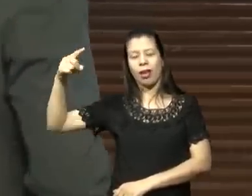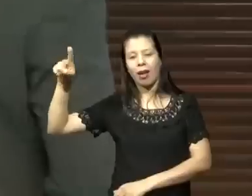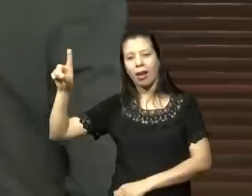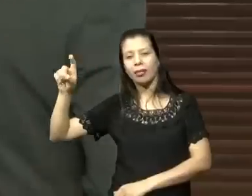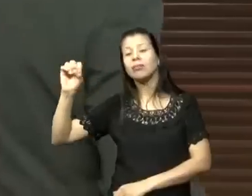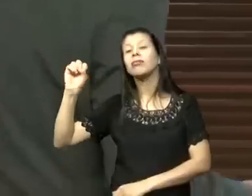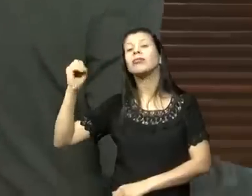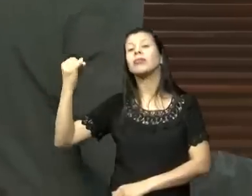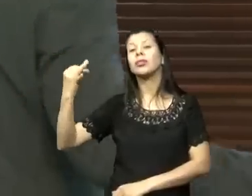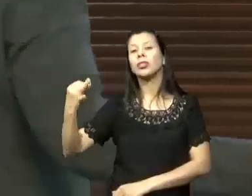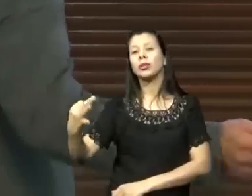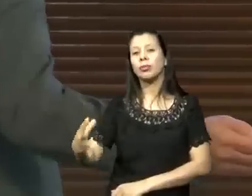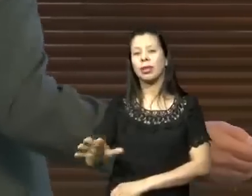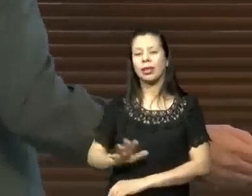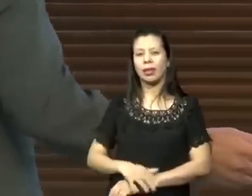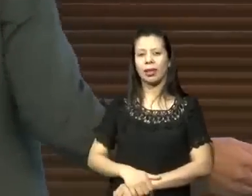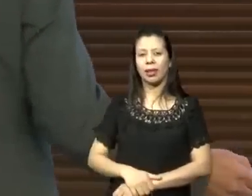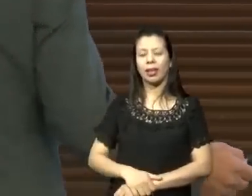lá